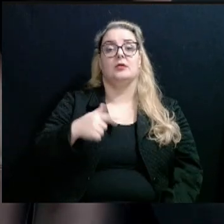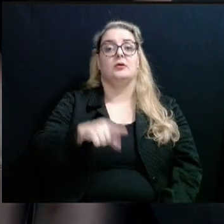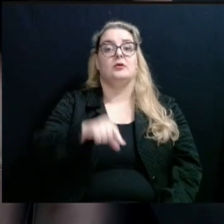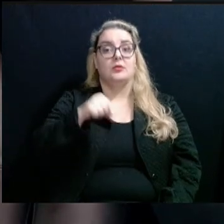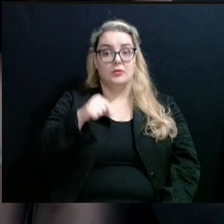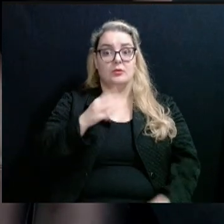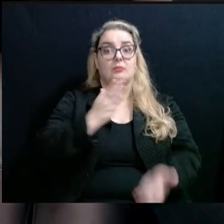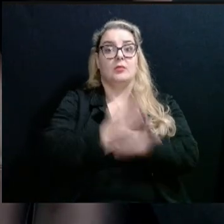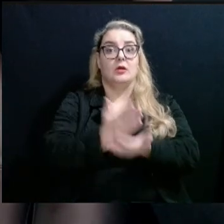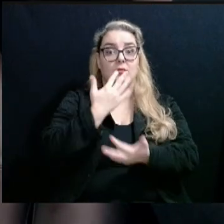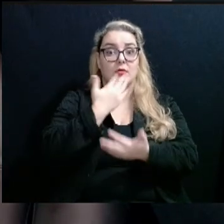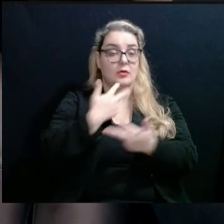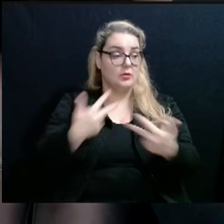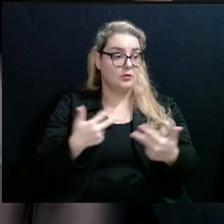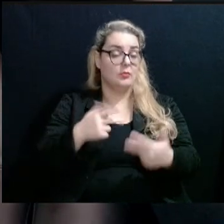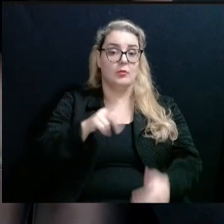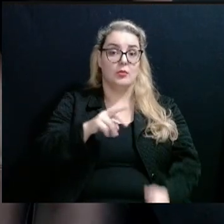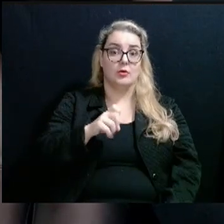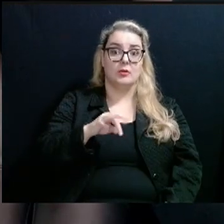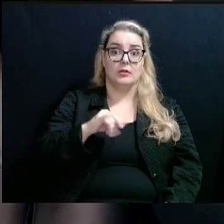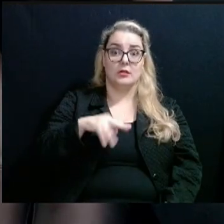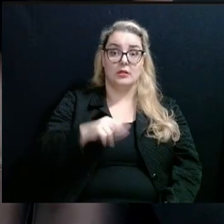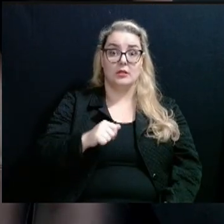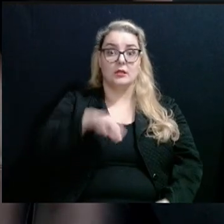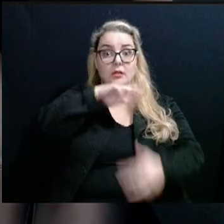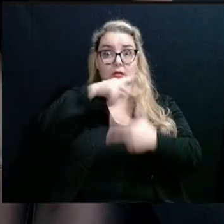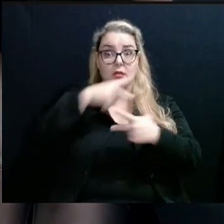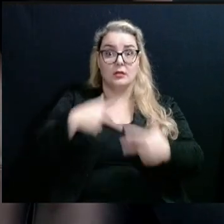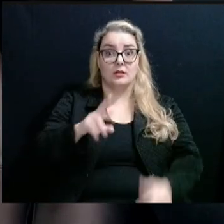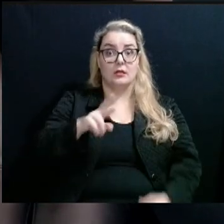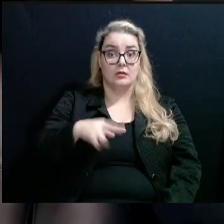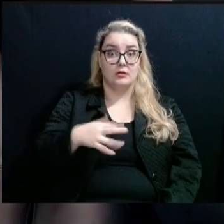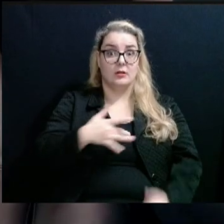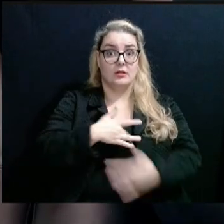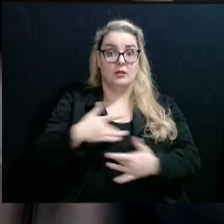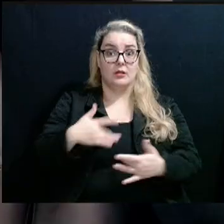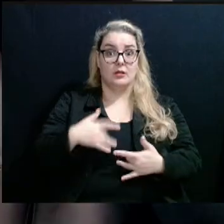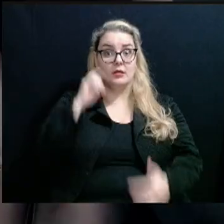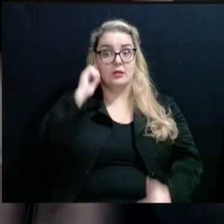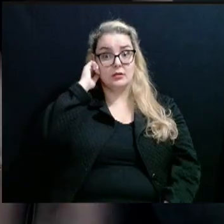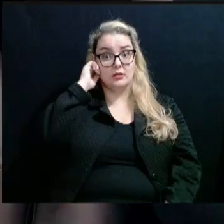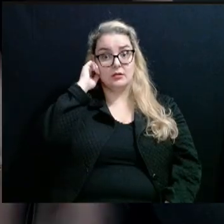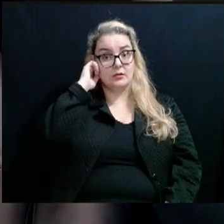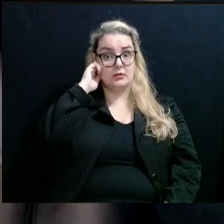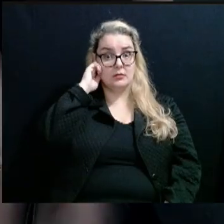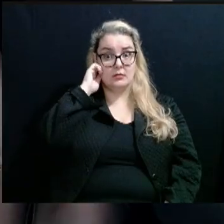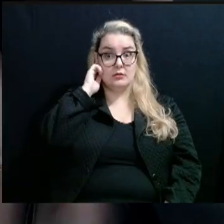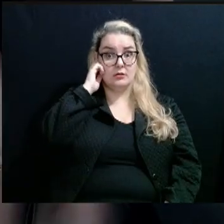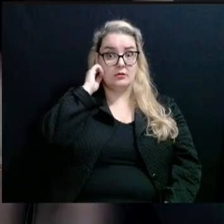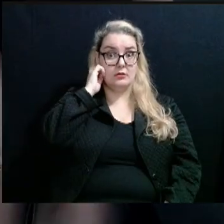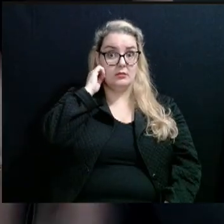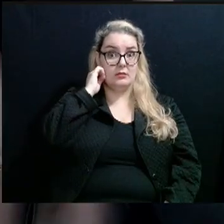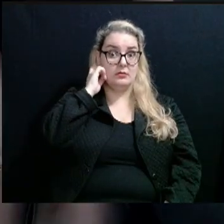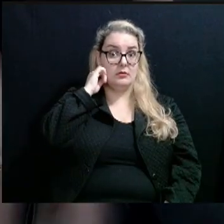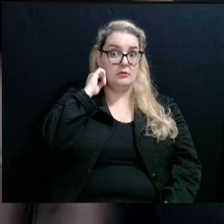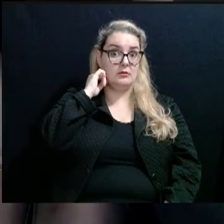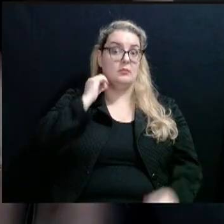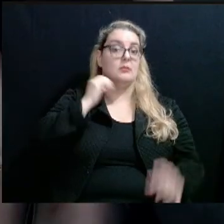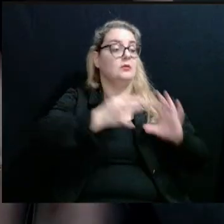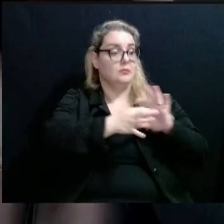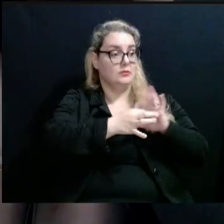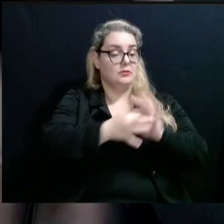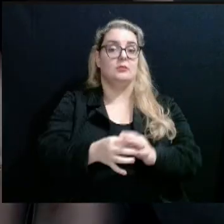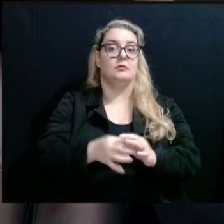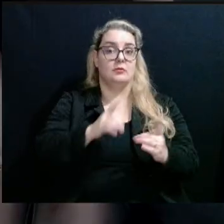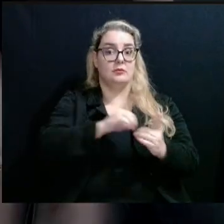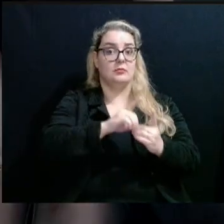por questões de saúde, né? E aí, isso também traz toda uma abordagem diferente para esse